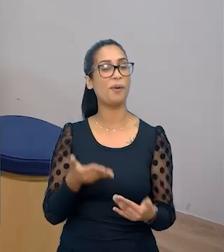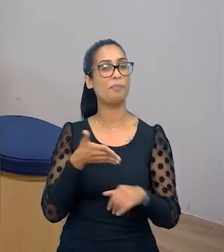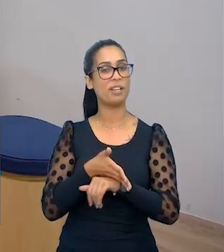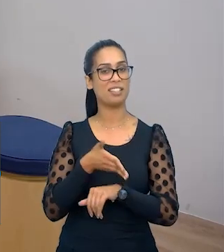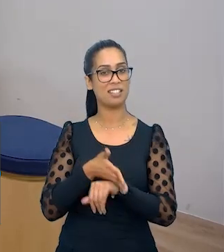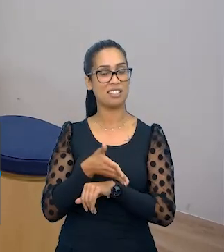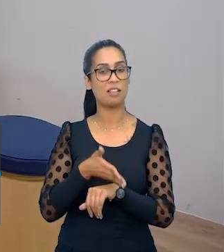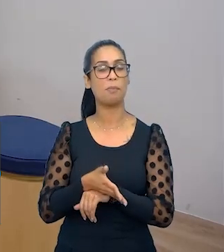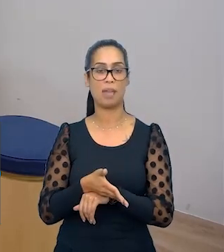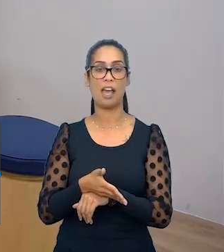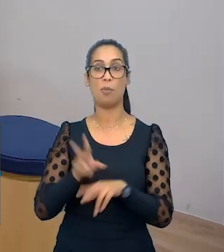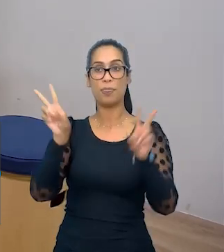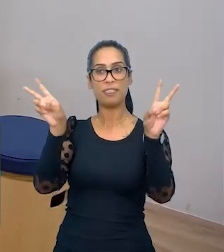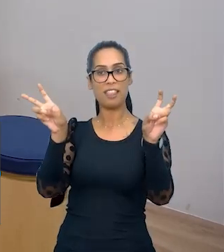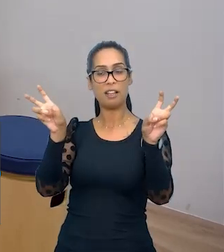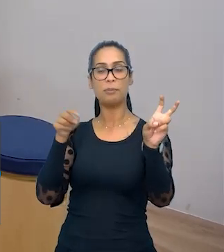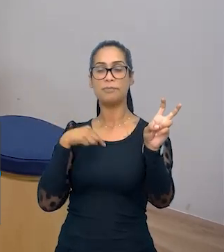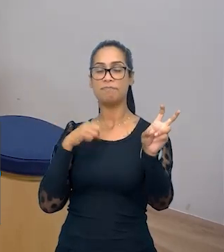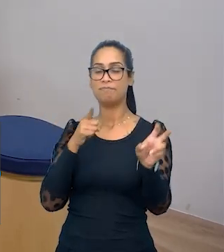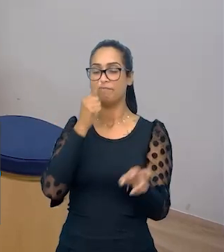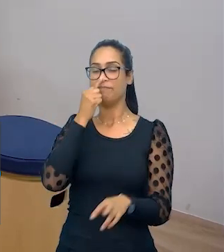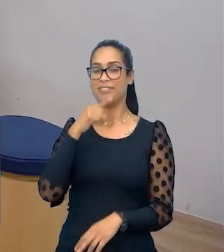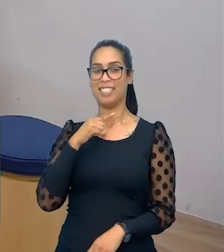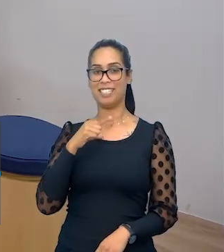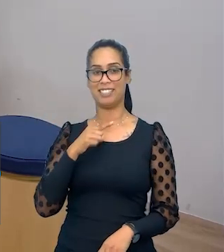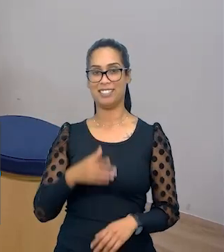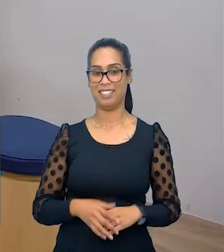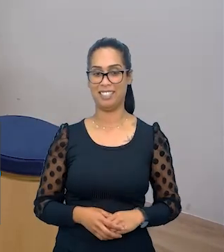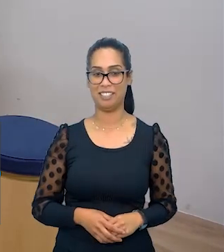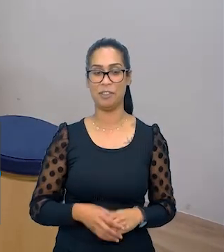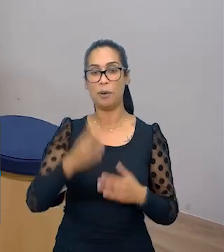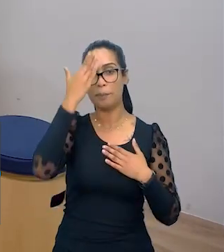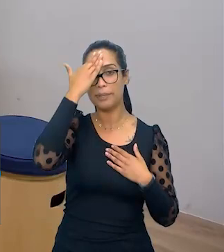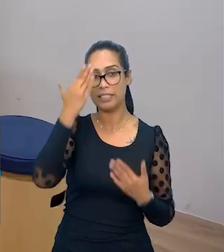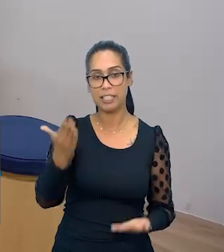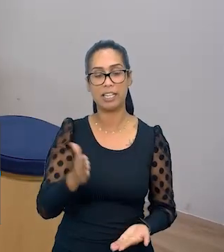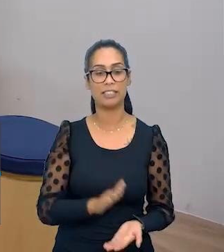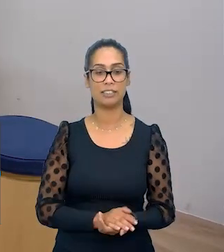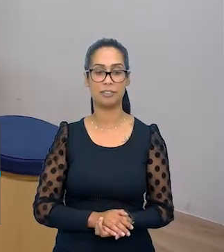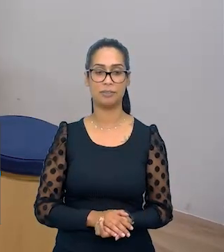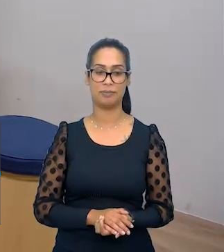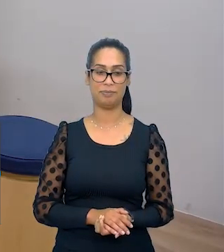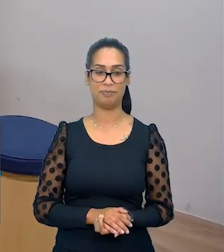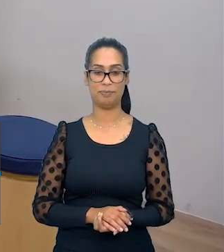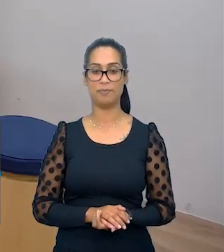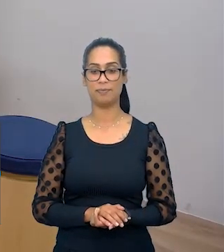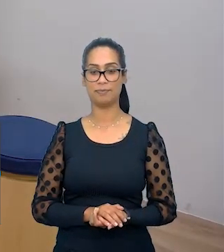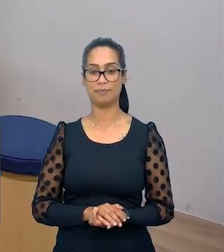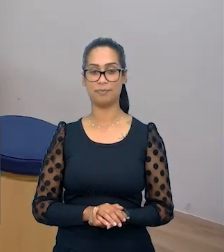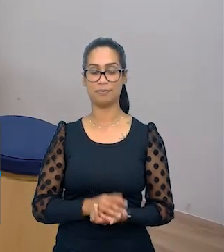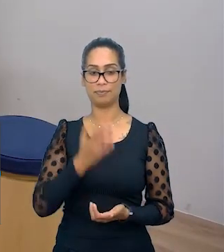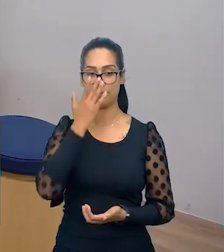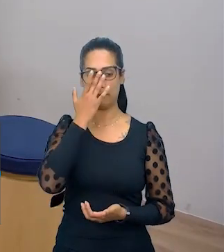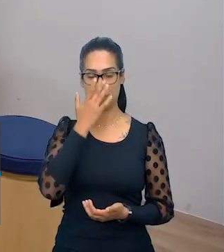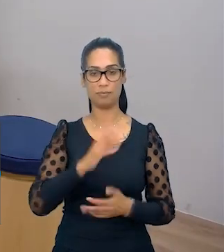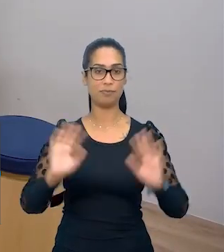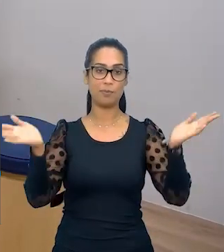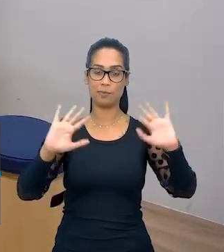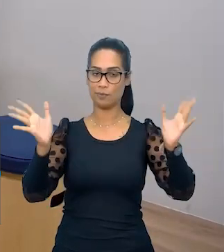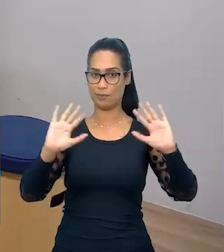bastante desse tema e obrigada. Obrigada, Sumaia, obrigada, Ademir. Então,